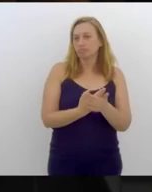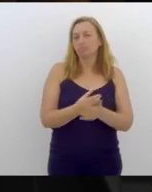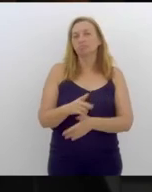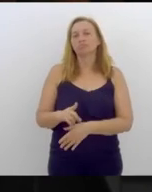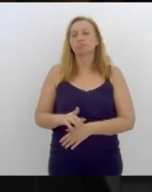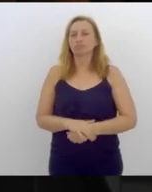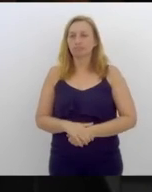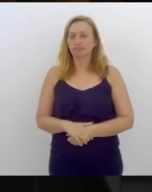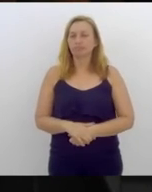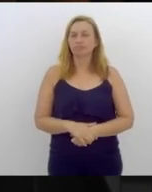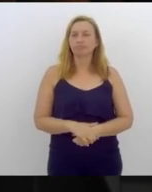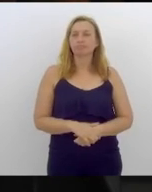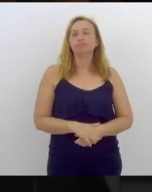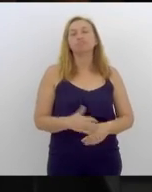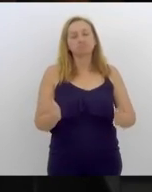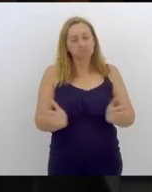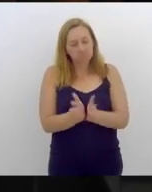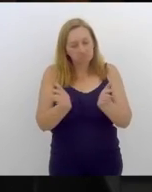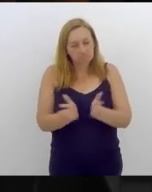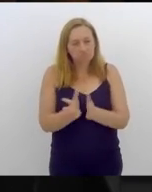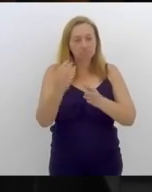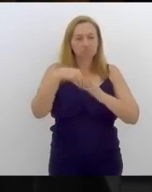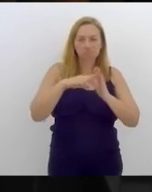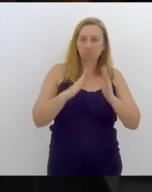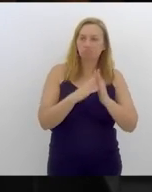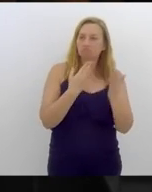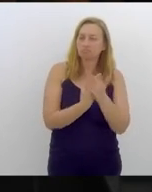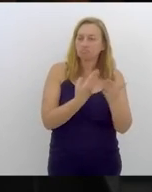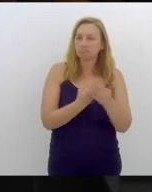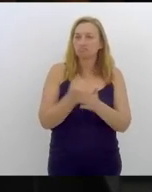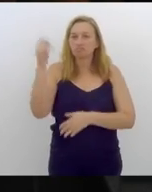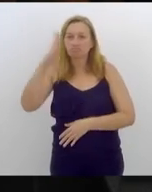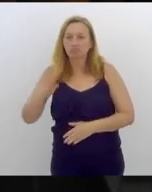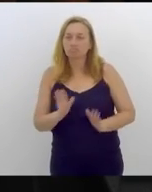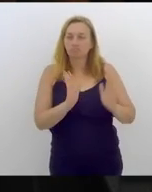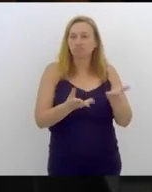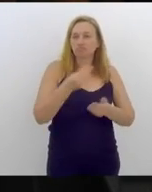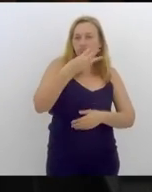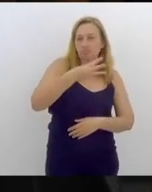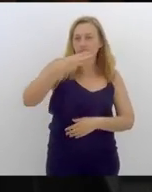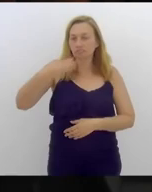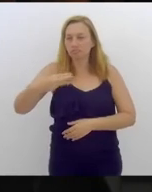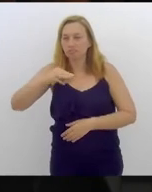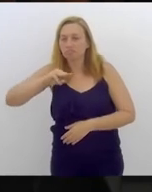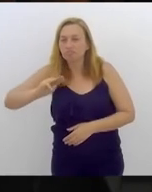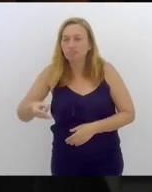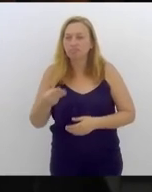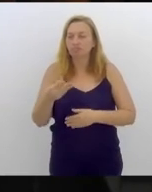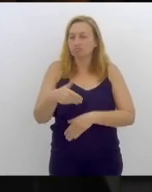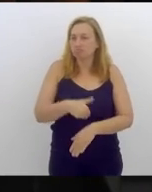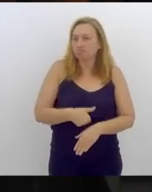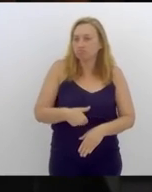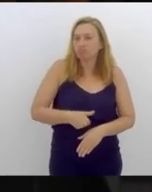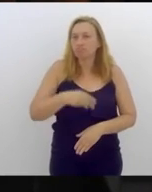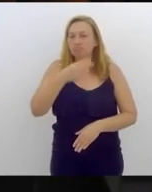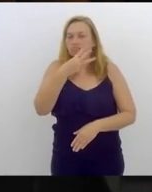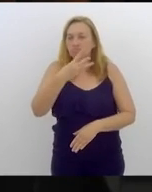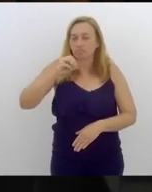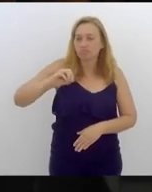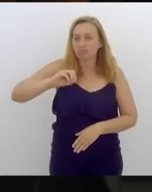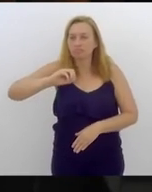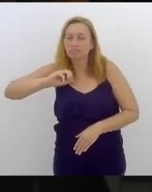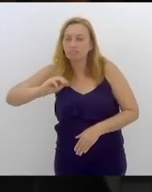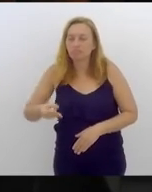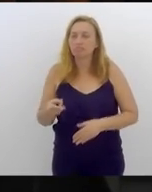miséria uma situação de pobreza nas escolas o Brasil hoje tem 33 milhões de Famintos 3 milhões estão no Rio de Janeiro